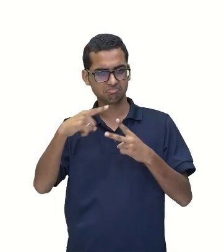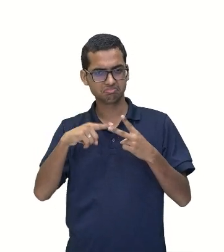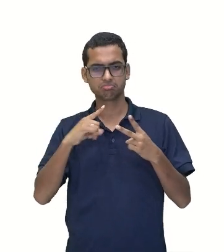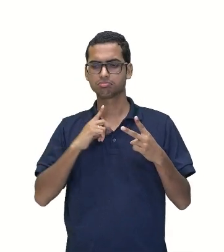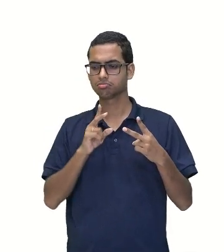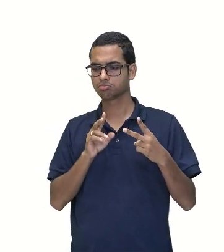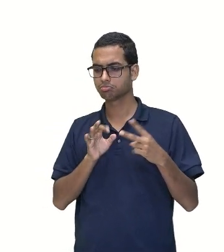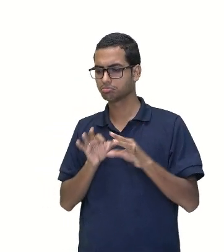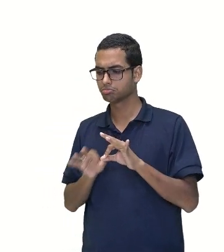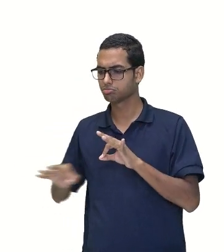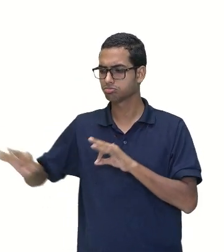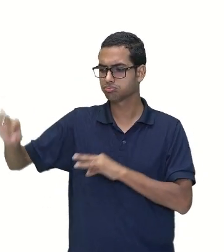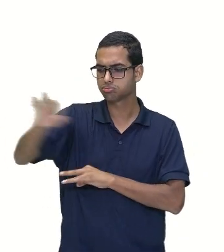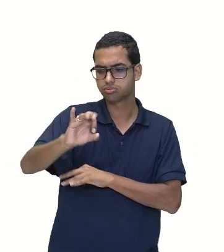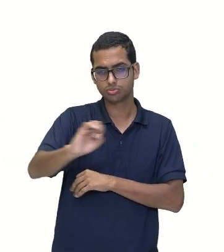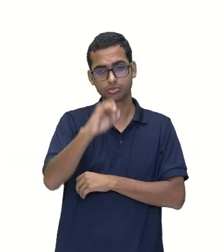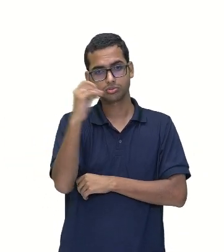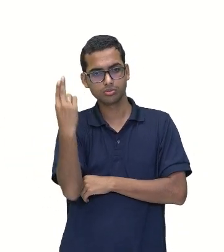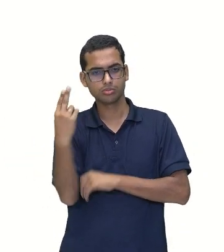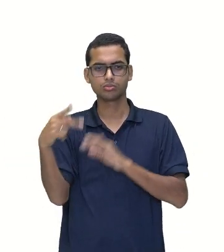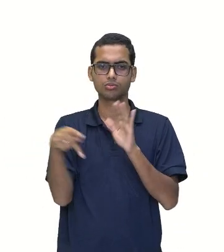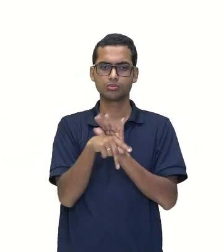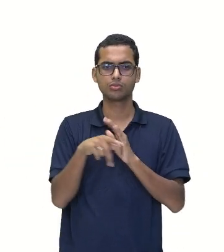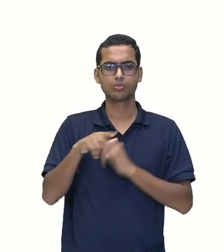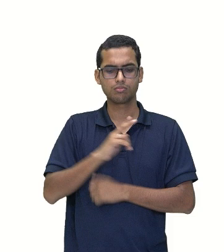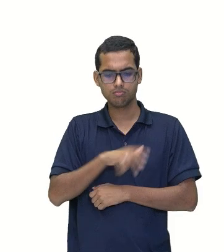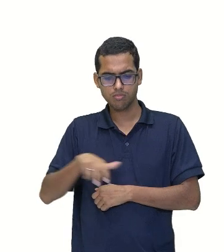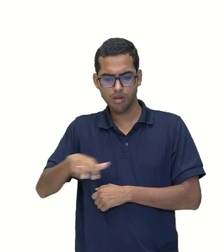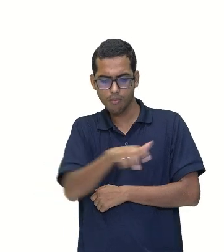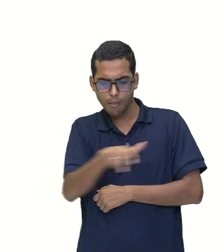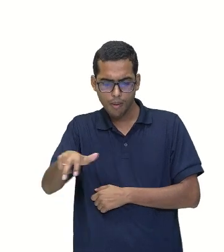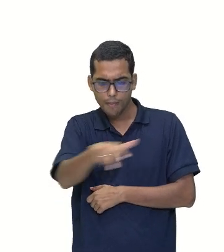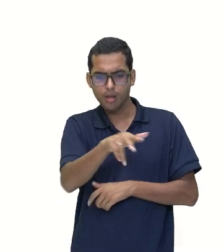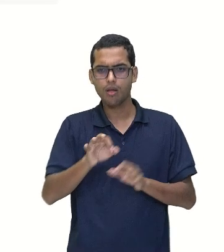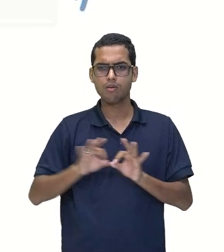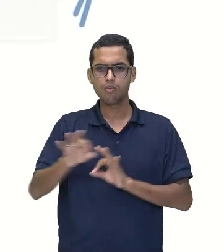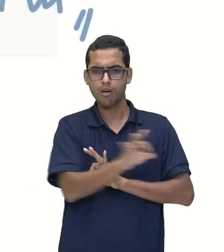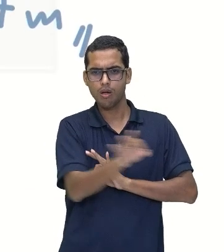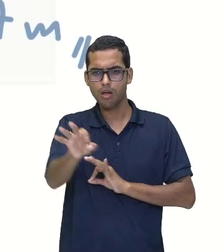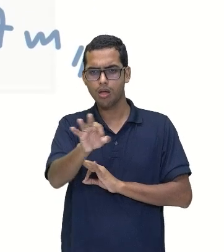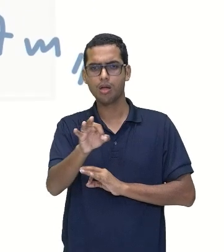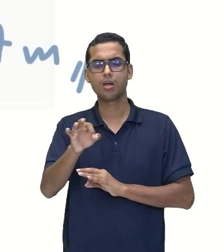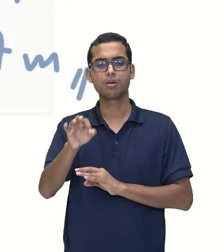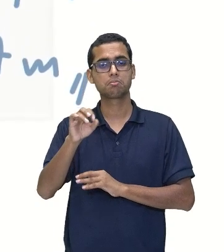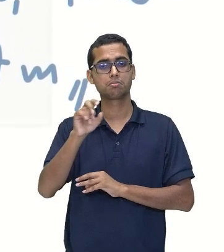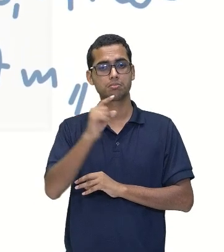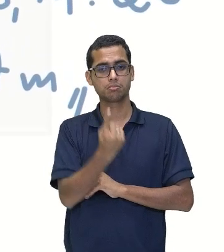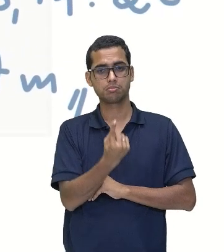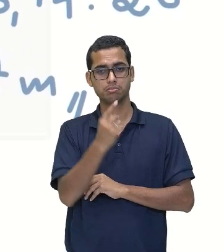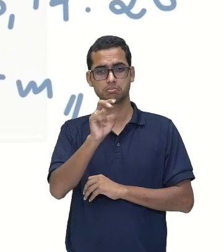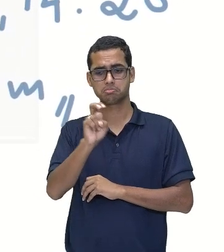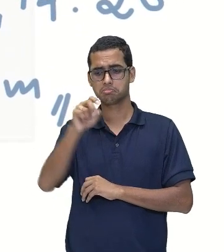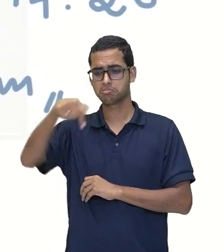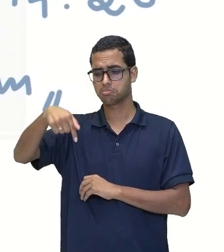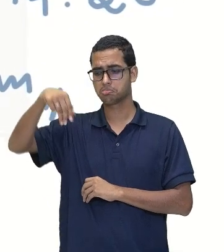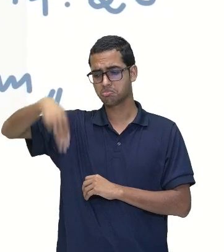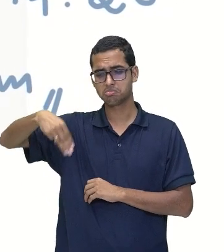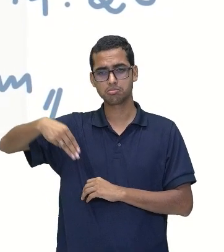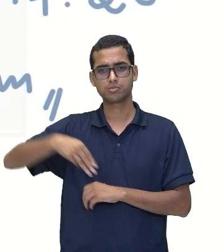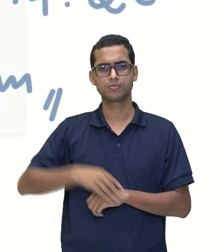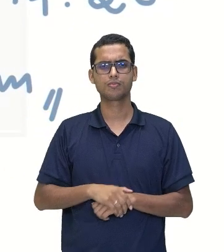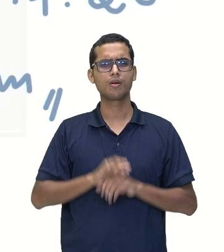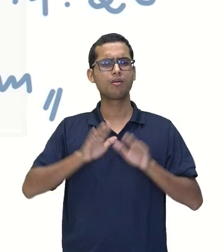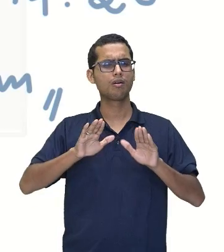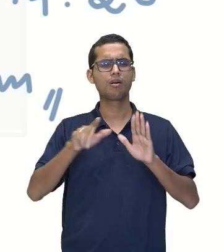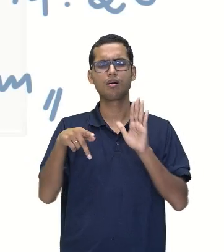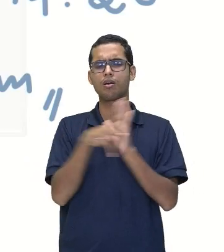Marina percorreram 157 metros, tá bom? Mas, professor, a Marina, ela fez um percurso